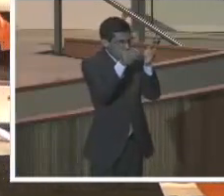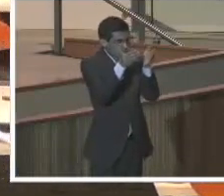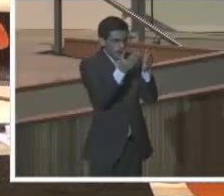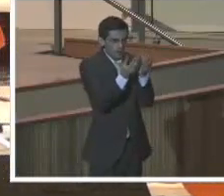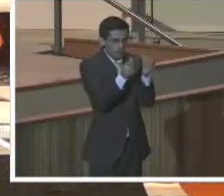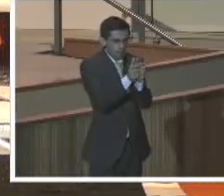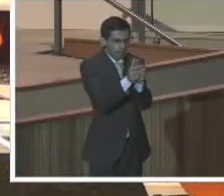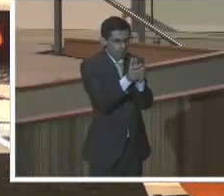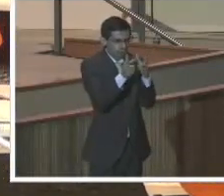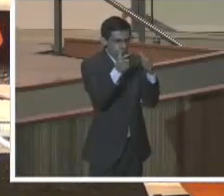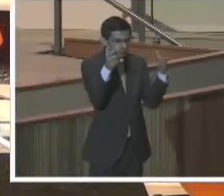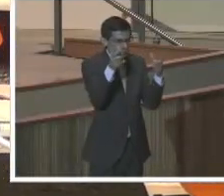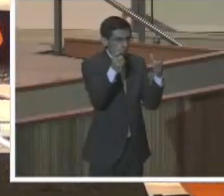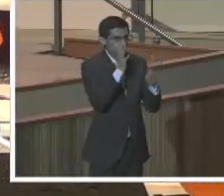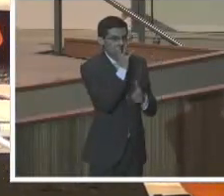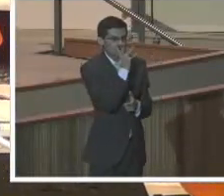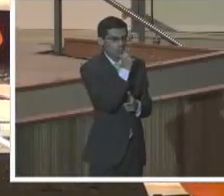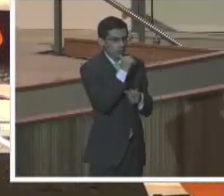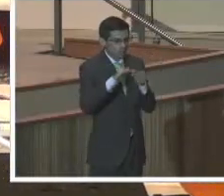para encher,